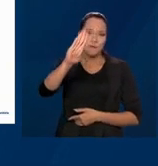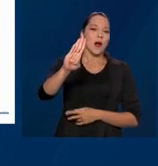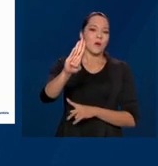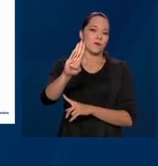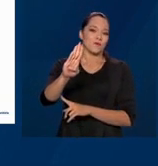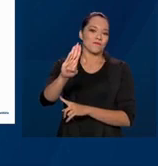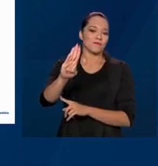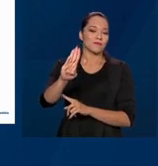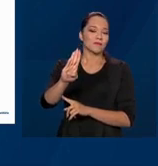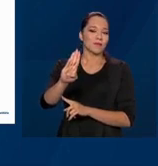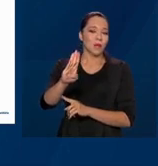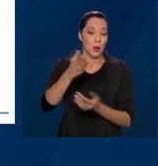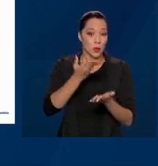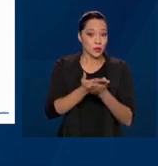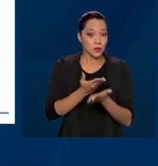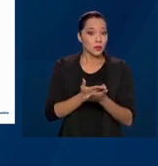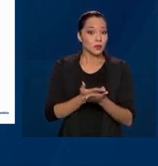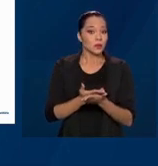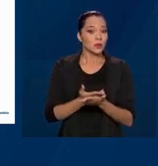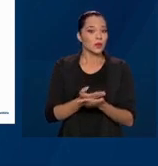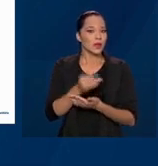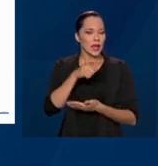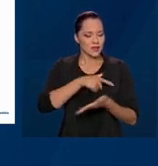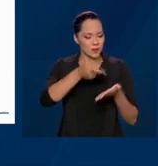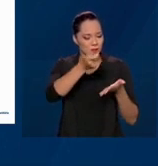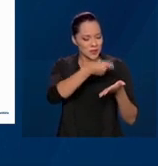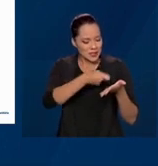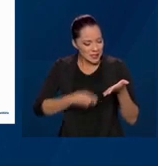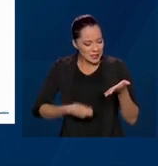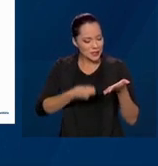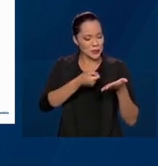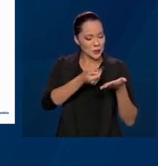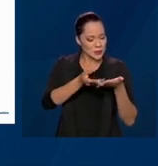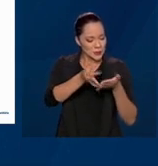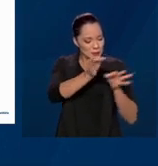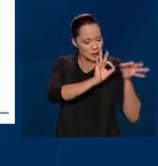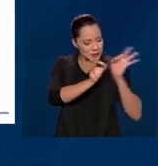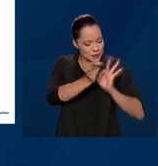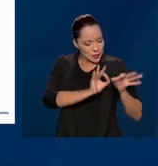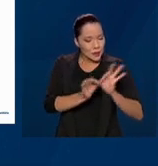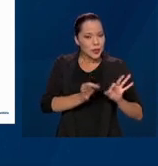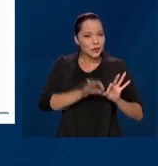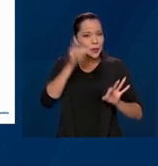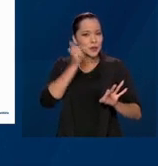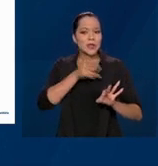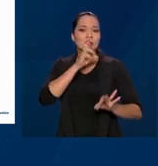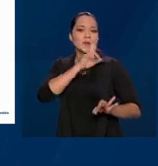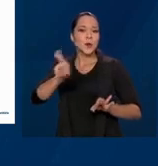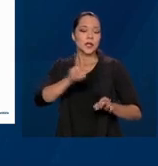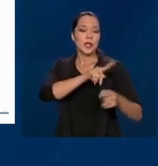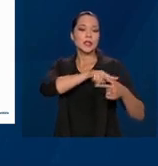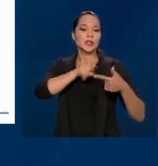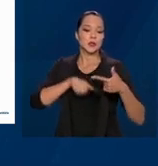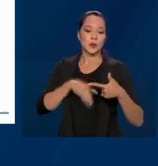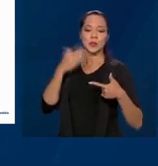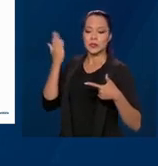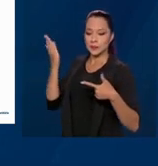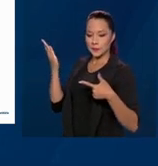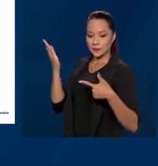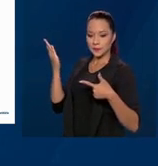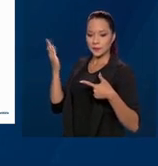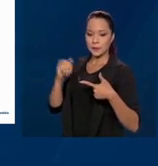principal. O estudo foi escrito e desenhado para responder a essas duas perguntas que eu estou colocando para